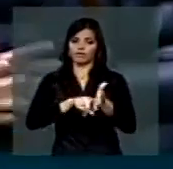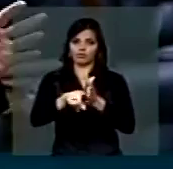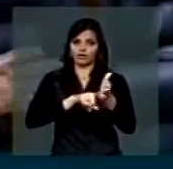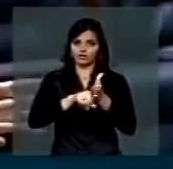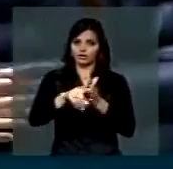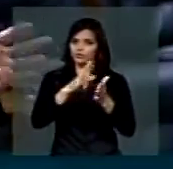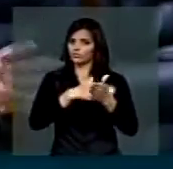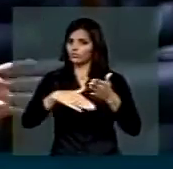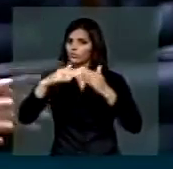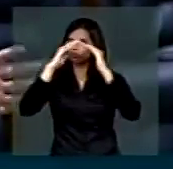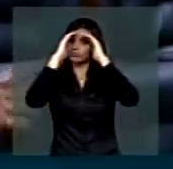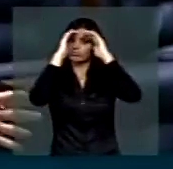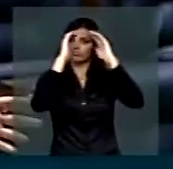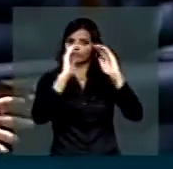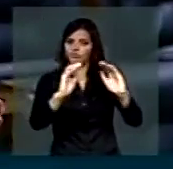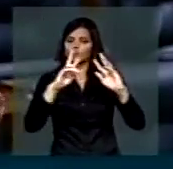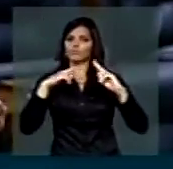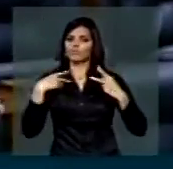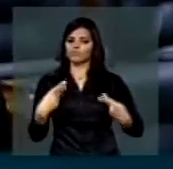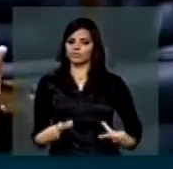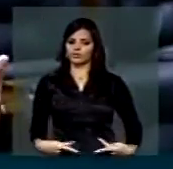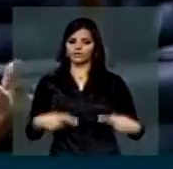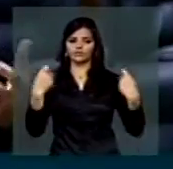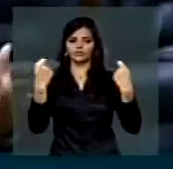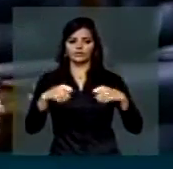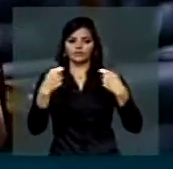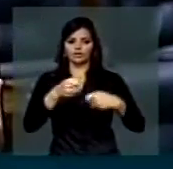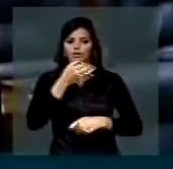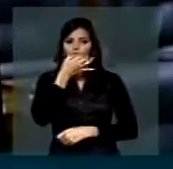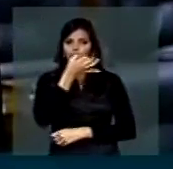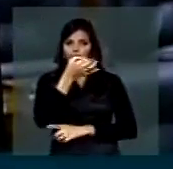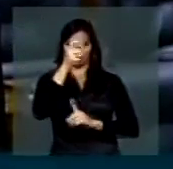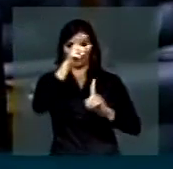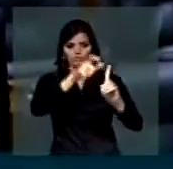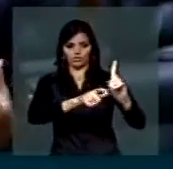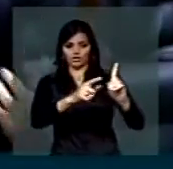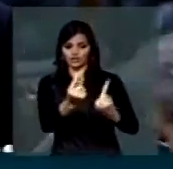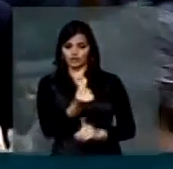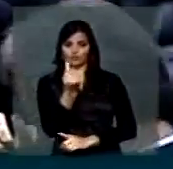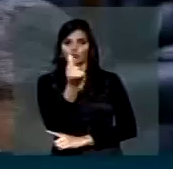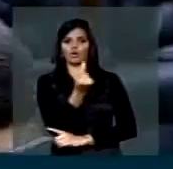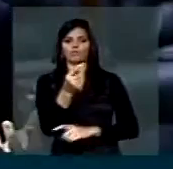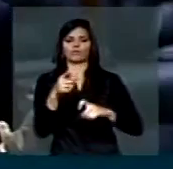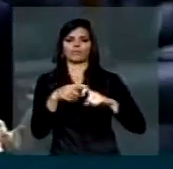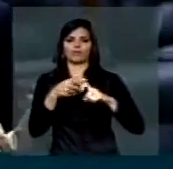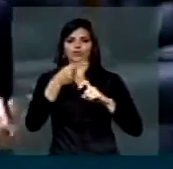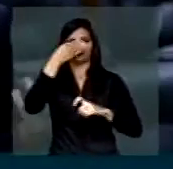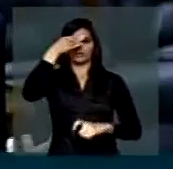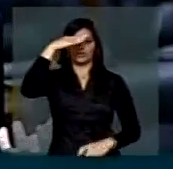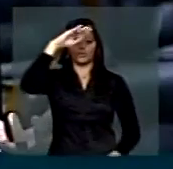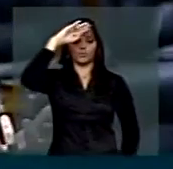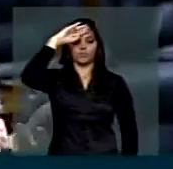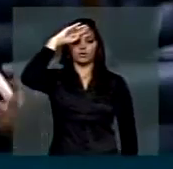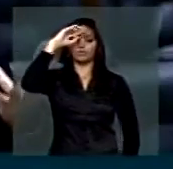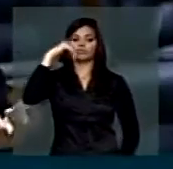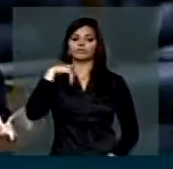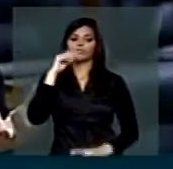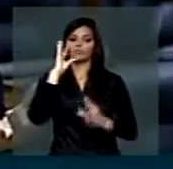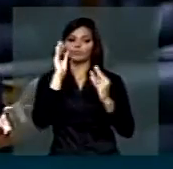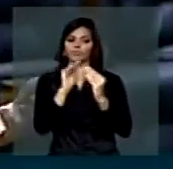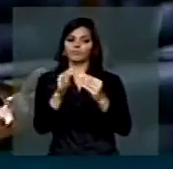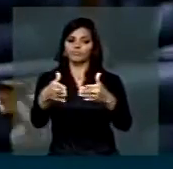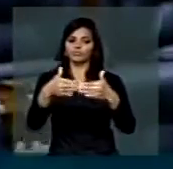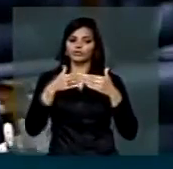com todo o respeito humanitário que merece, o posicionamento individual da médica cubana, que, pelo que eu compreendo,